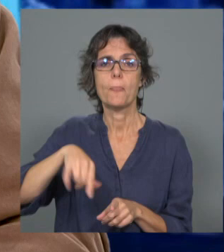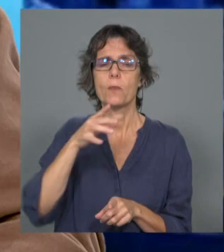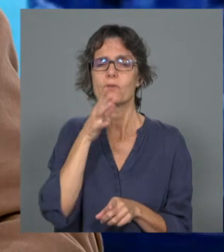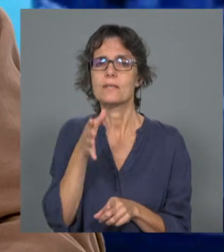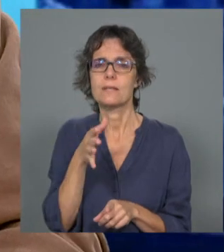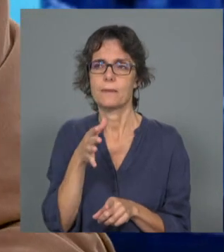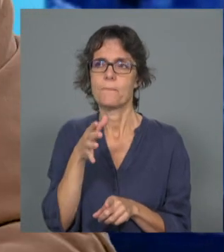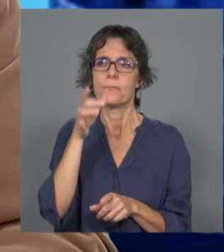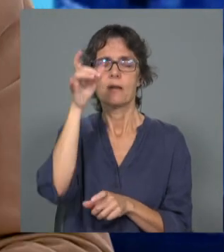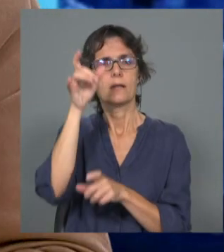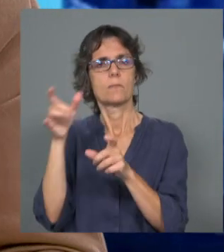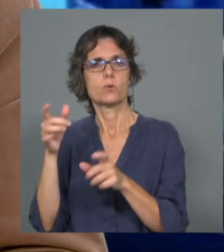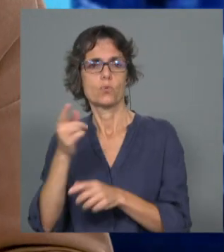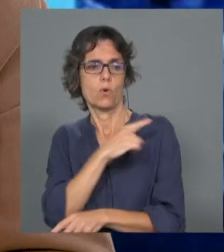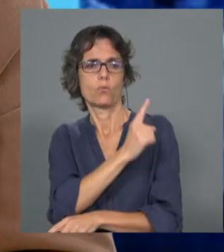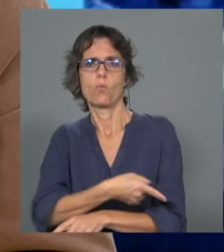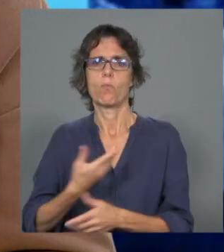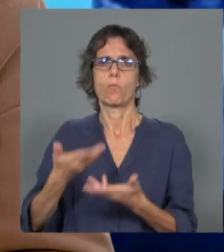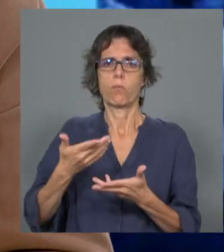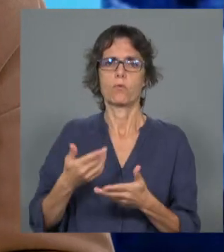oligarcas, isto é,